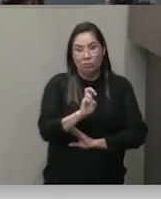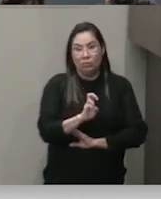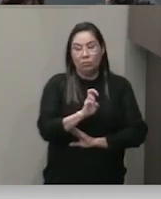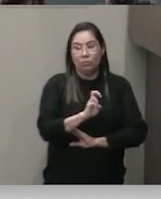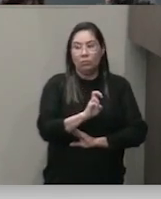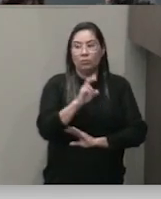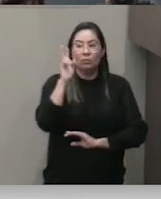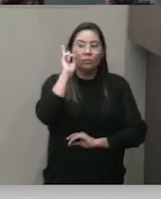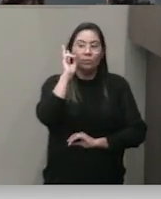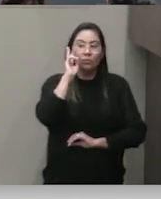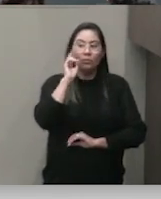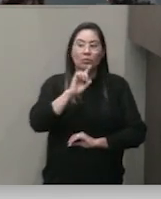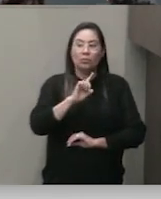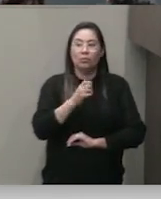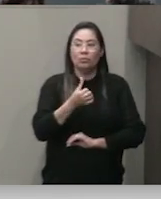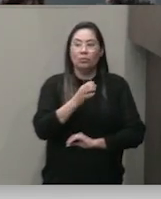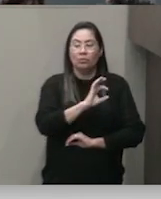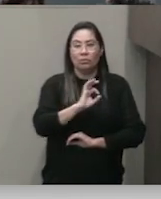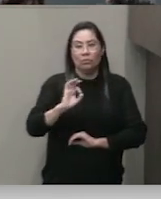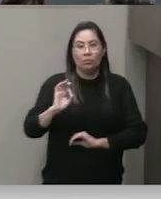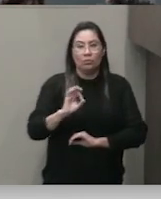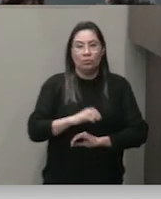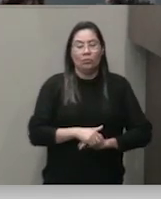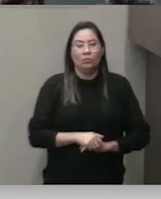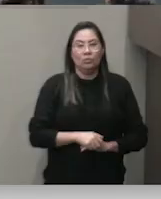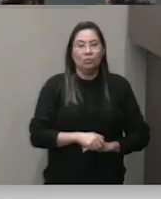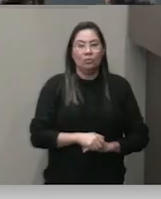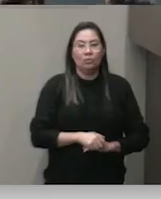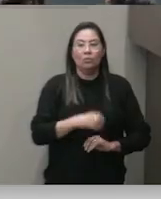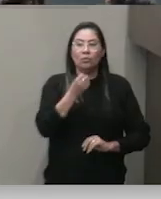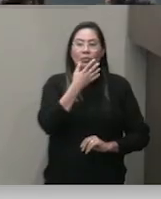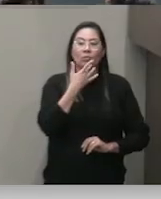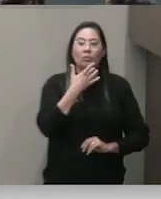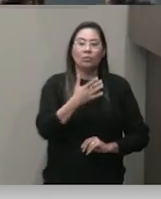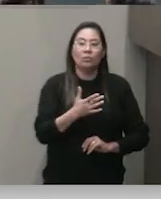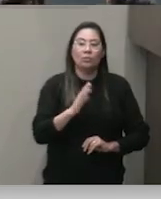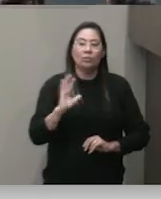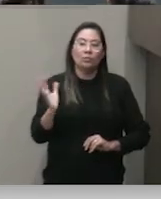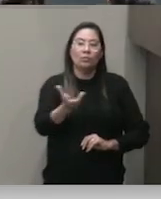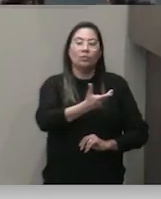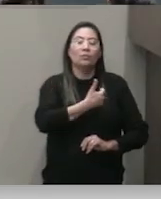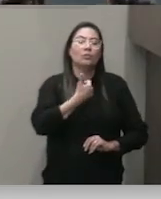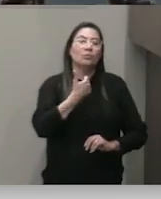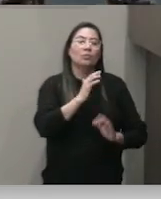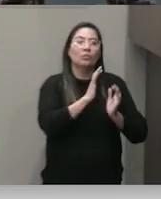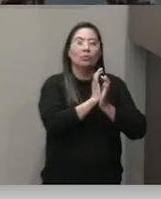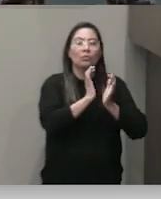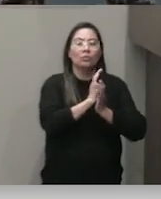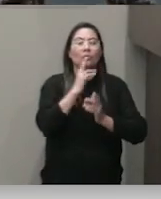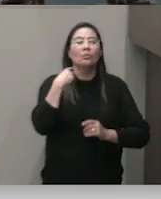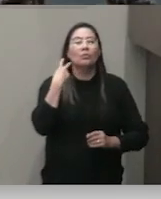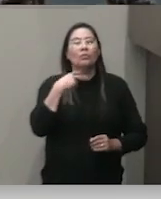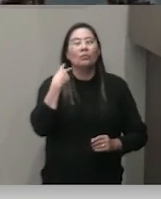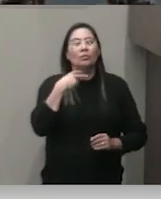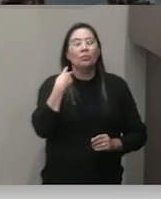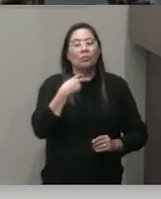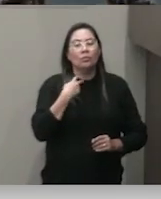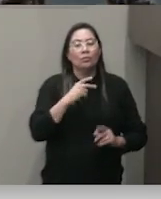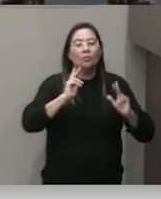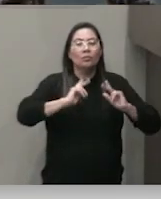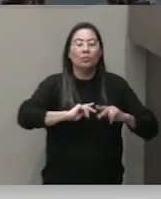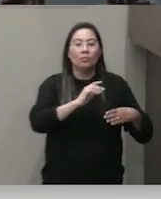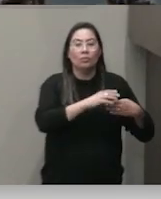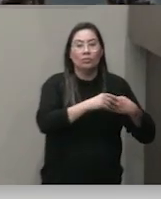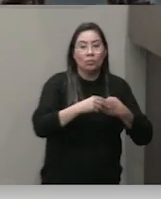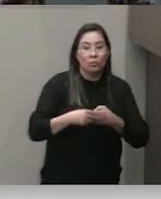horas e 12 minutos. Primeiramente, dar uma boa tarde aos meus nobres colegas vereadores, à mesa diretora, público que nos